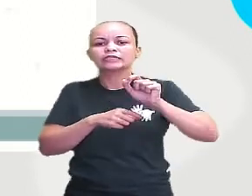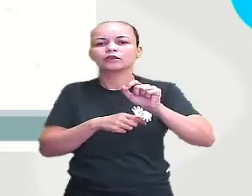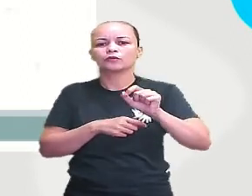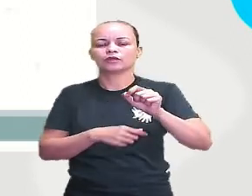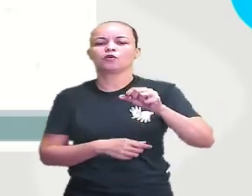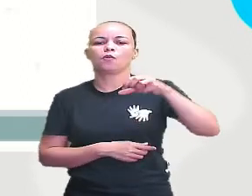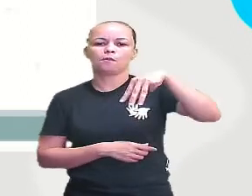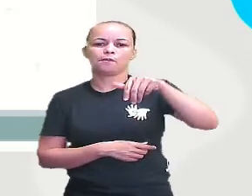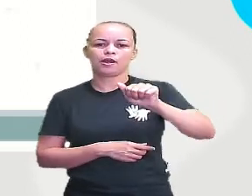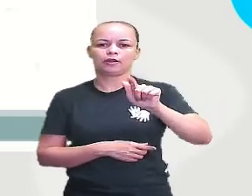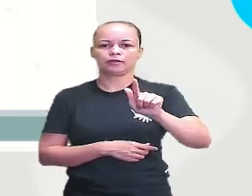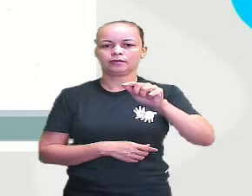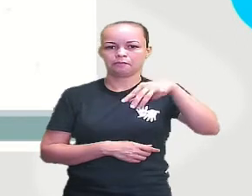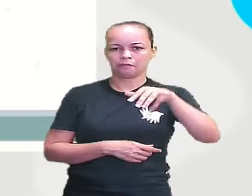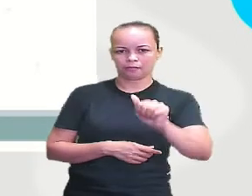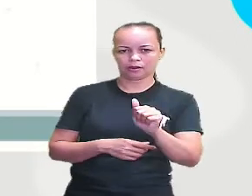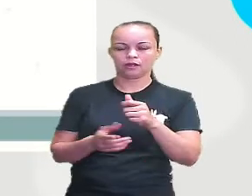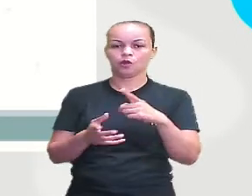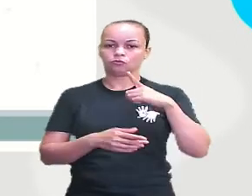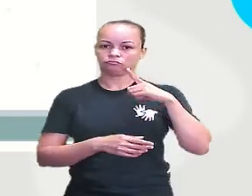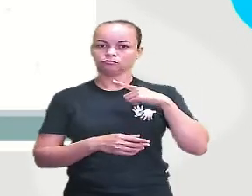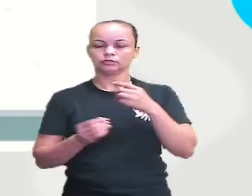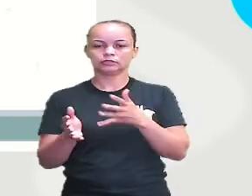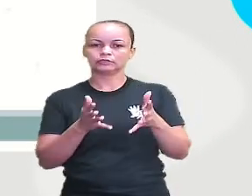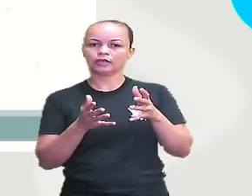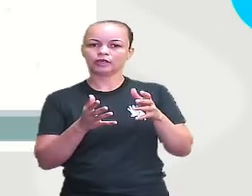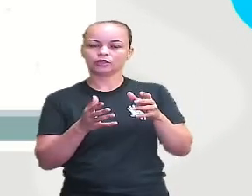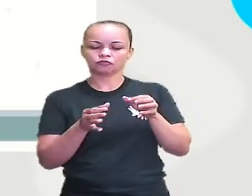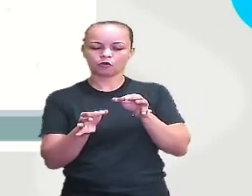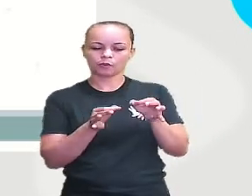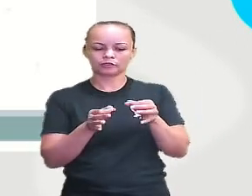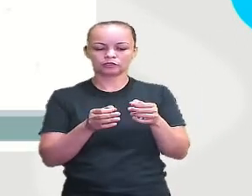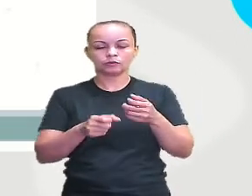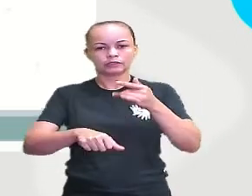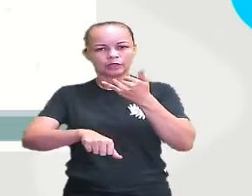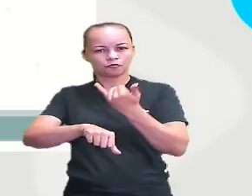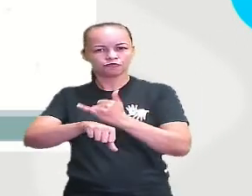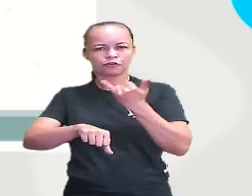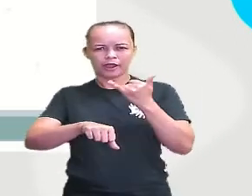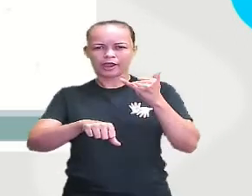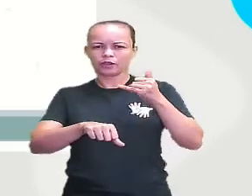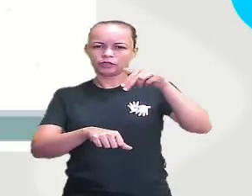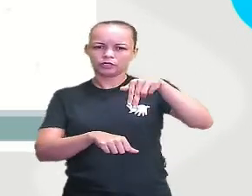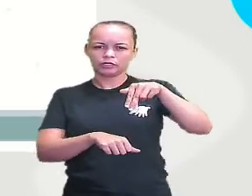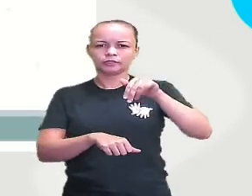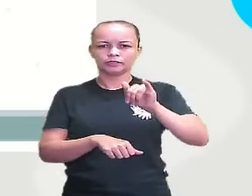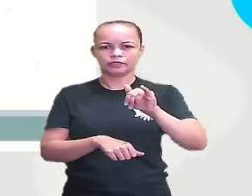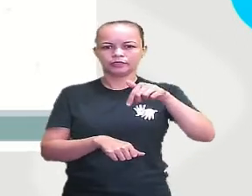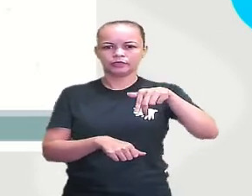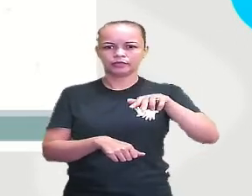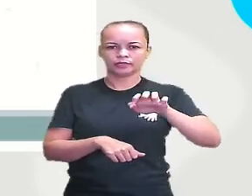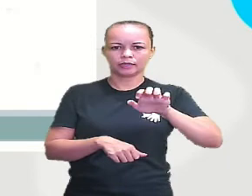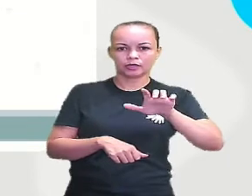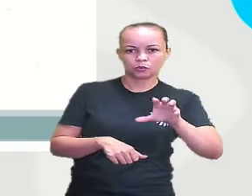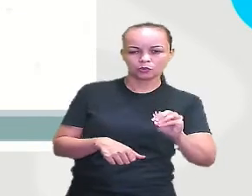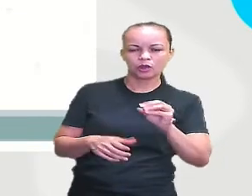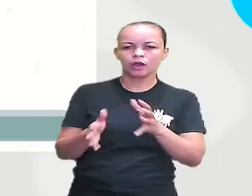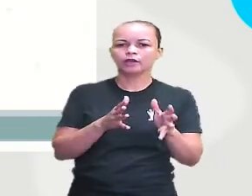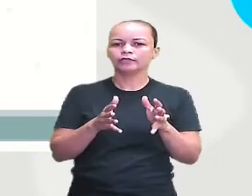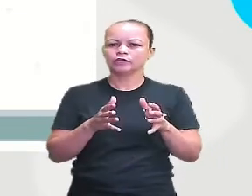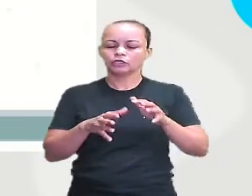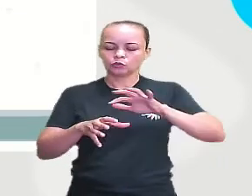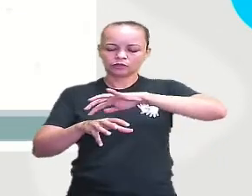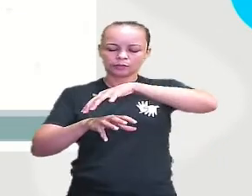que é dividido em duas partes também. O núcleo externo, formado por ferro e níquel, e é chamada a parte superior. E